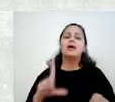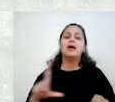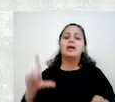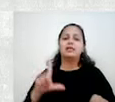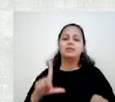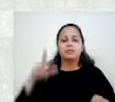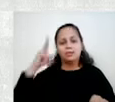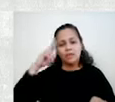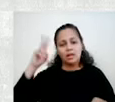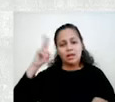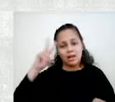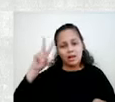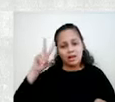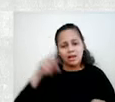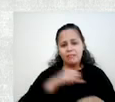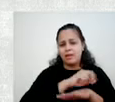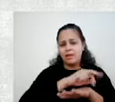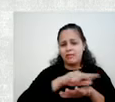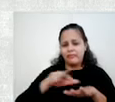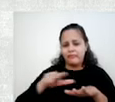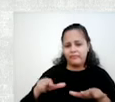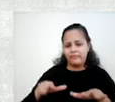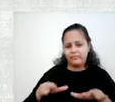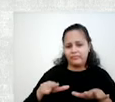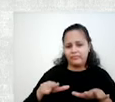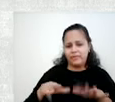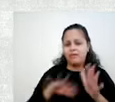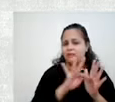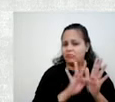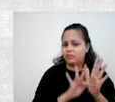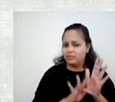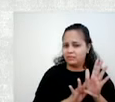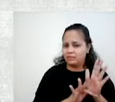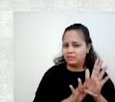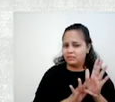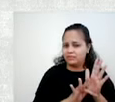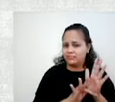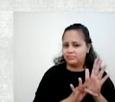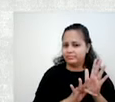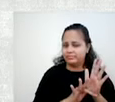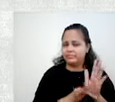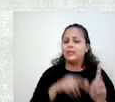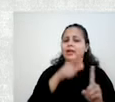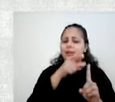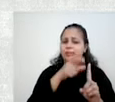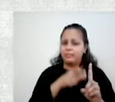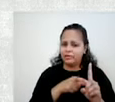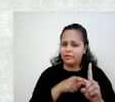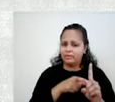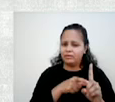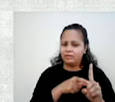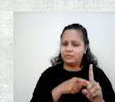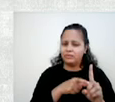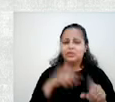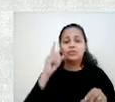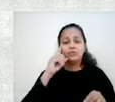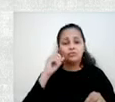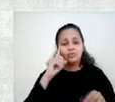literatura relembra ele em várias obras e até em uma ópera ele é personagem.